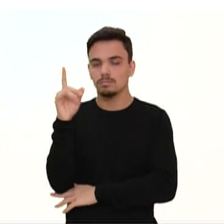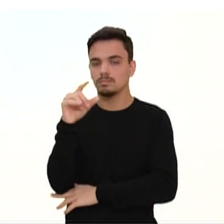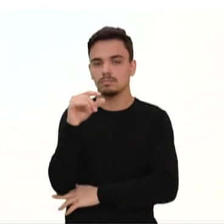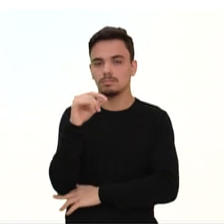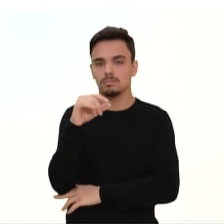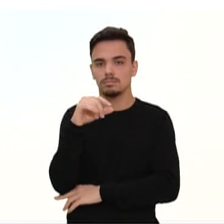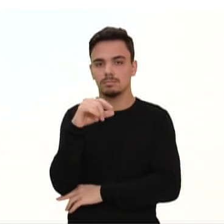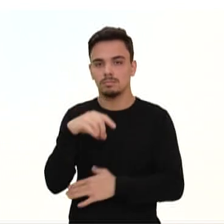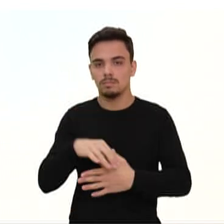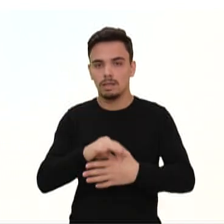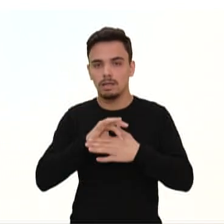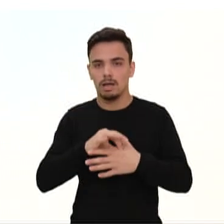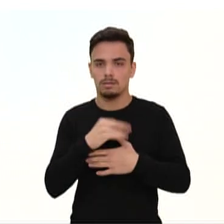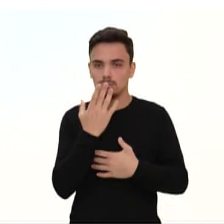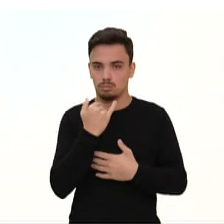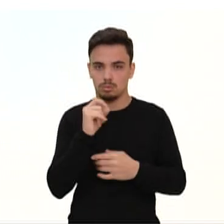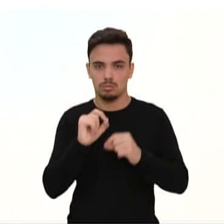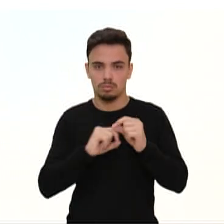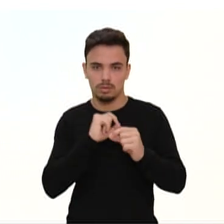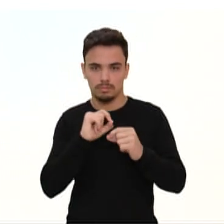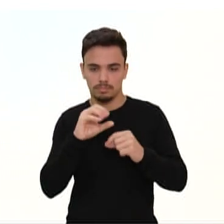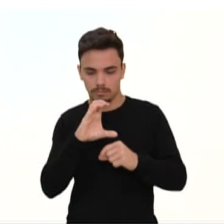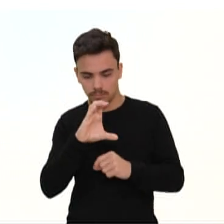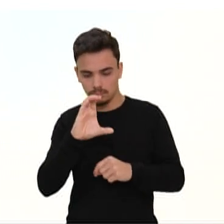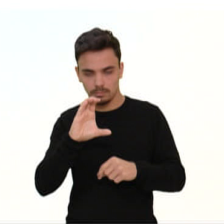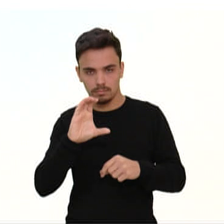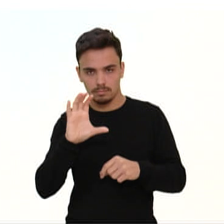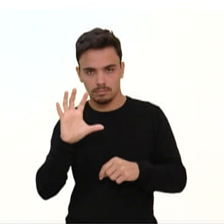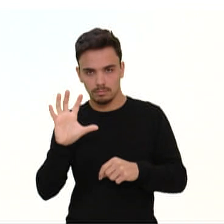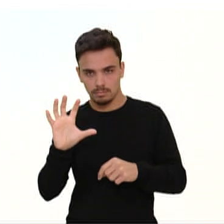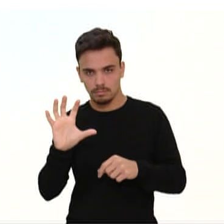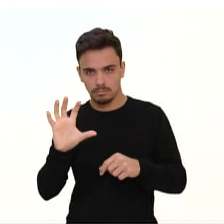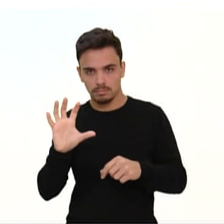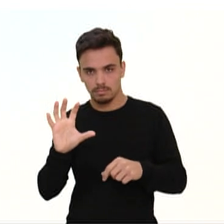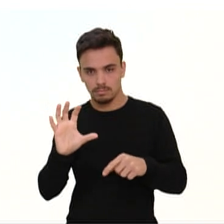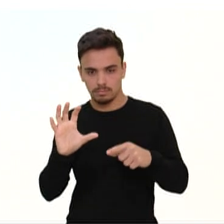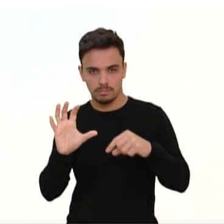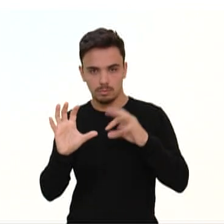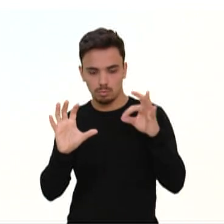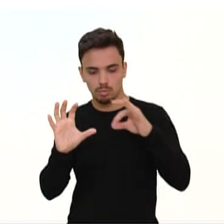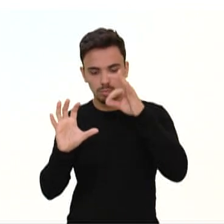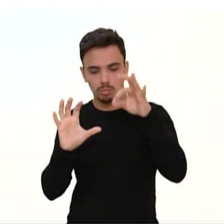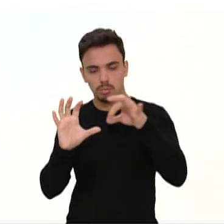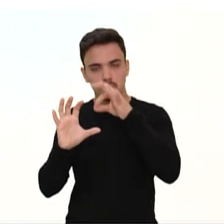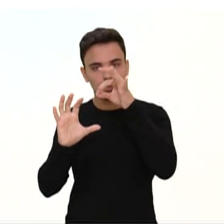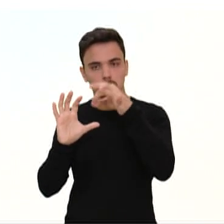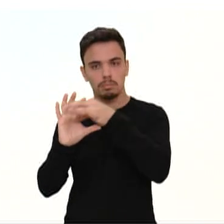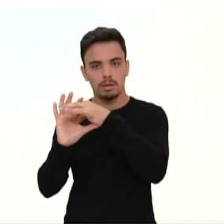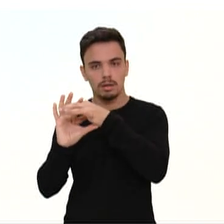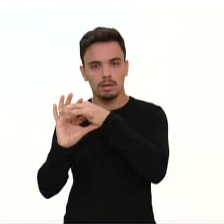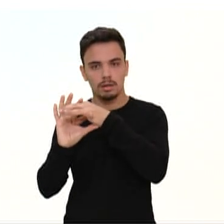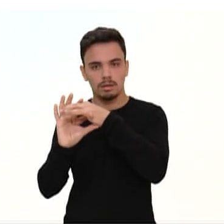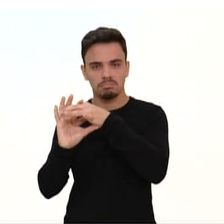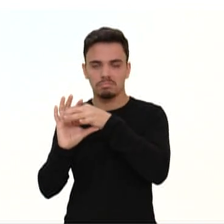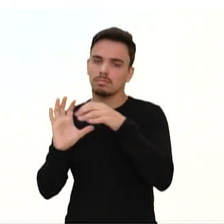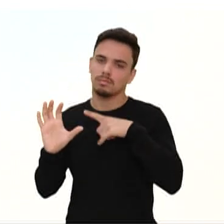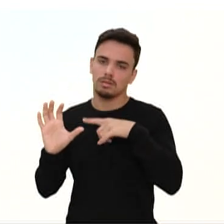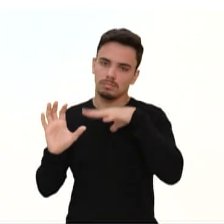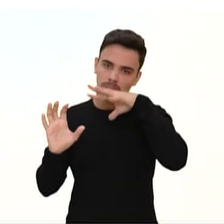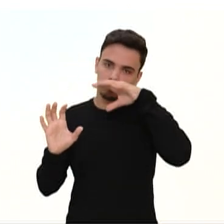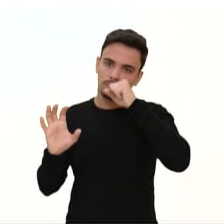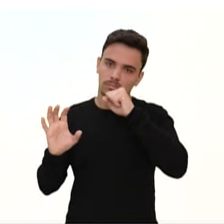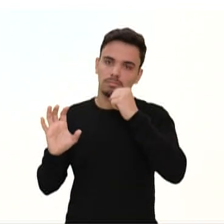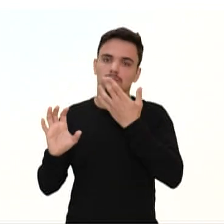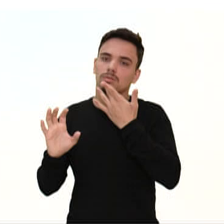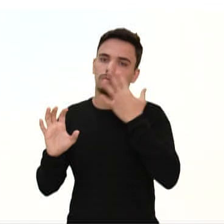abrem lá a sua boca e ali elas atraem um inseto com aromas, com uma cor bonita.